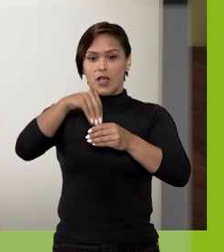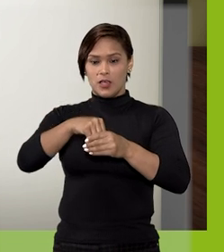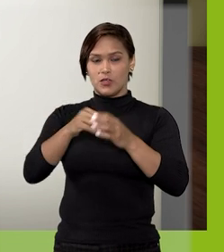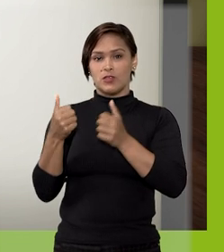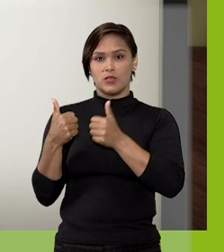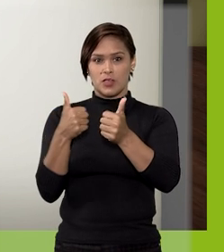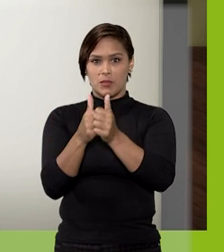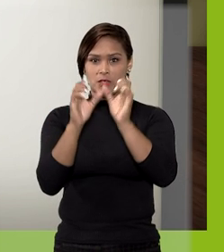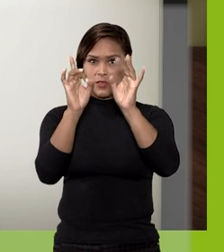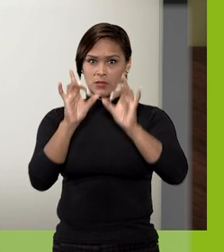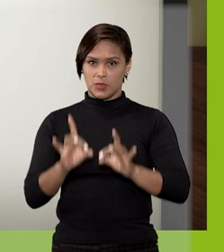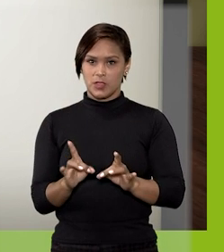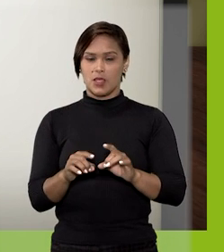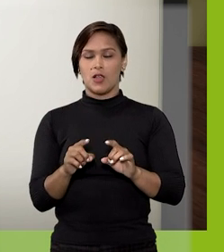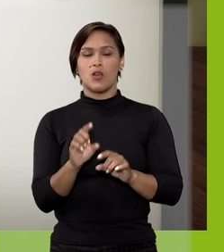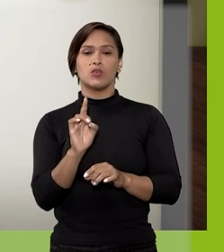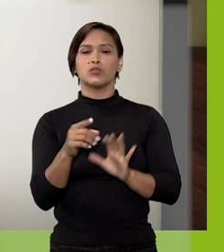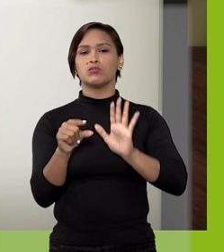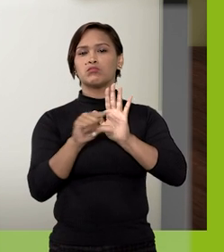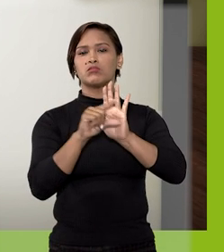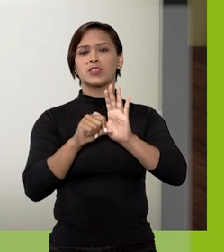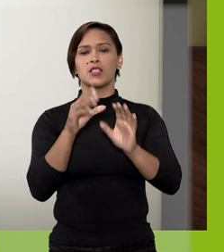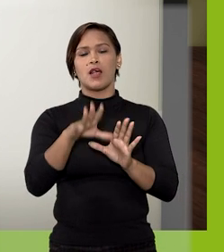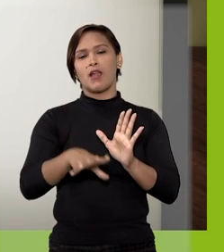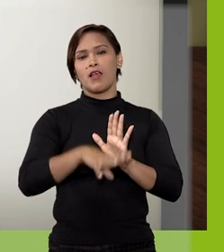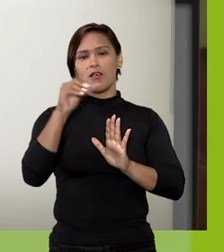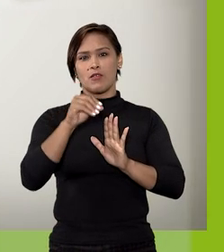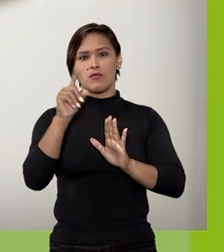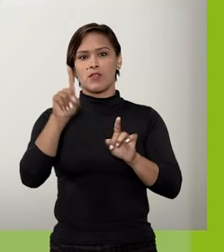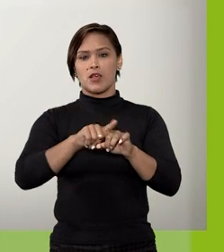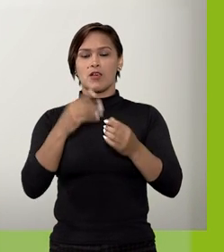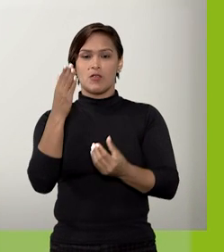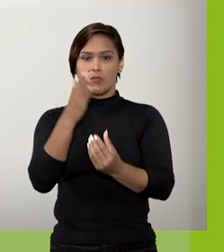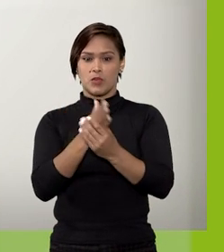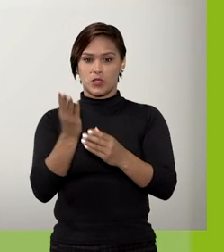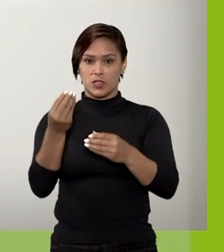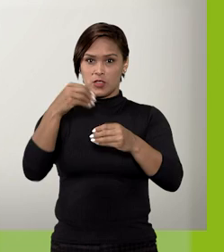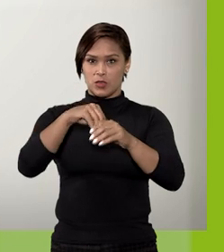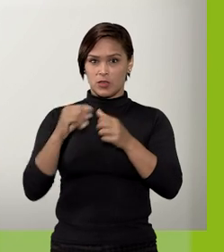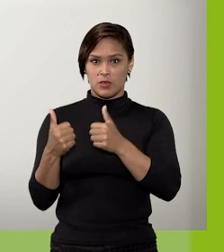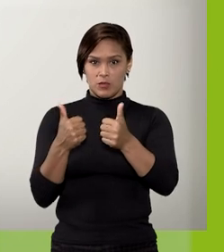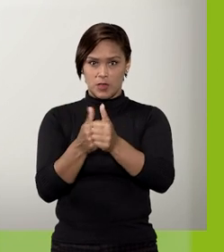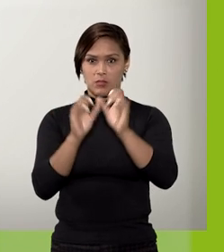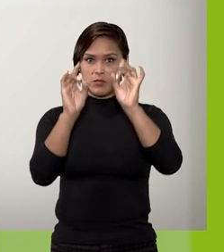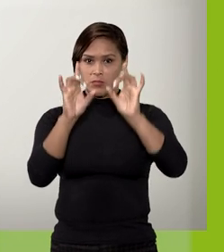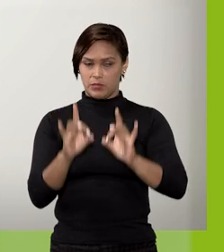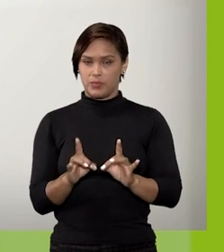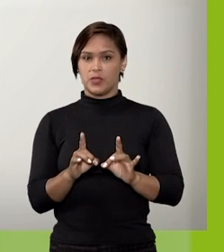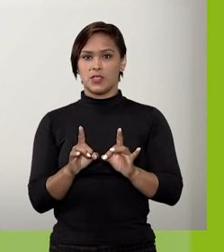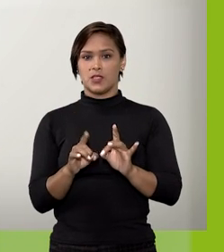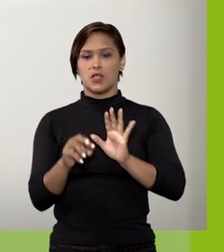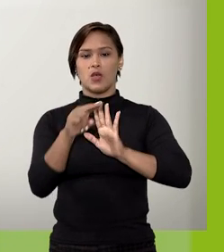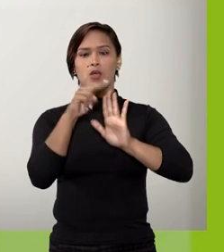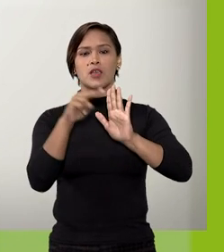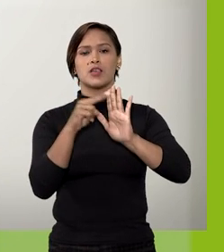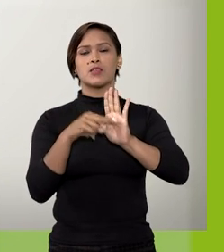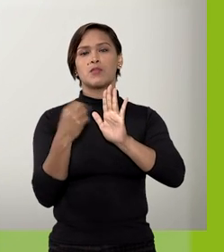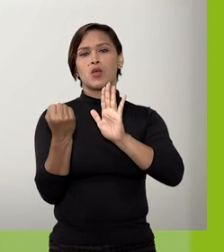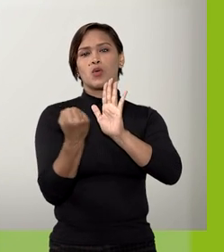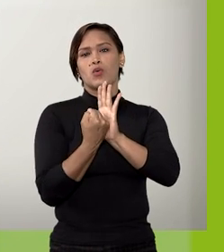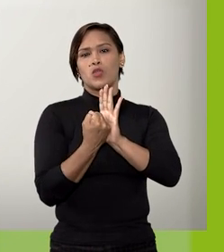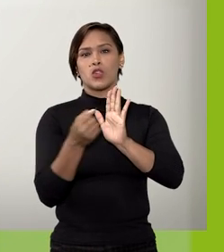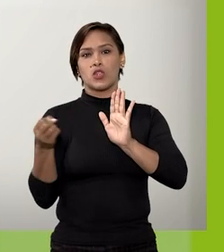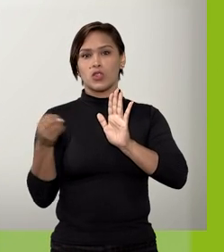inclusão em acompanhamento especial, basta clicar em Salvar. O processo incluído em acompanhamento especial recebe um símbolo